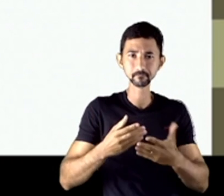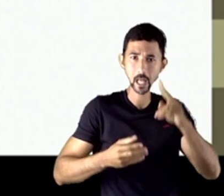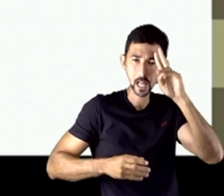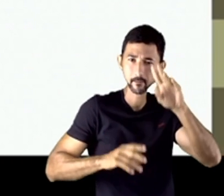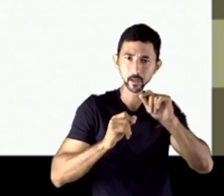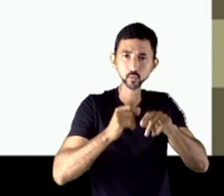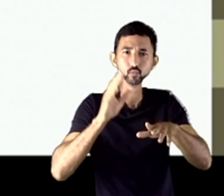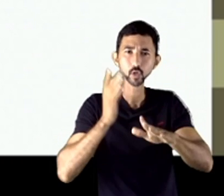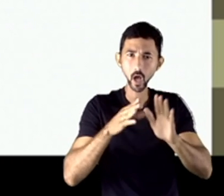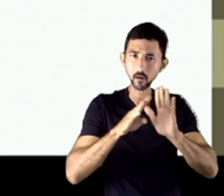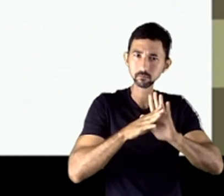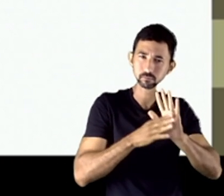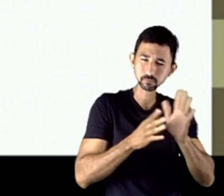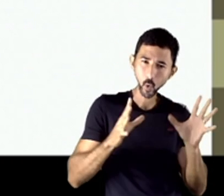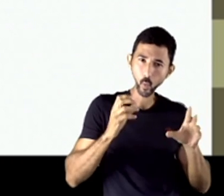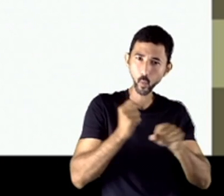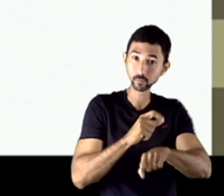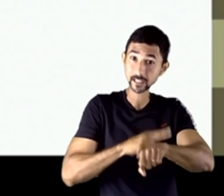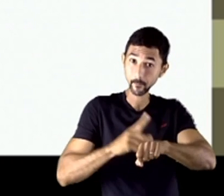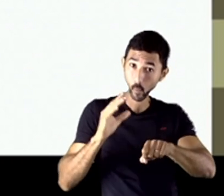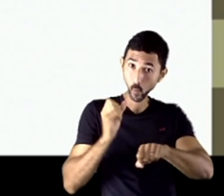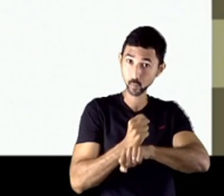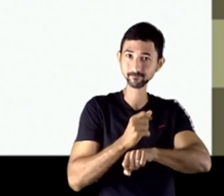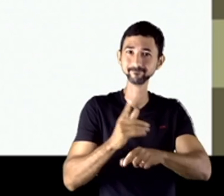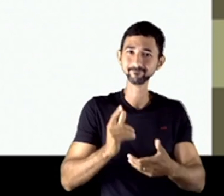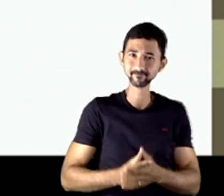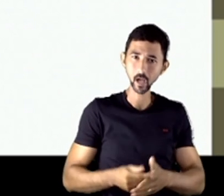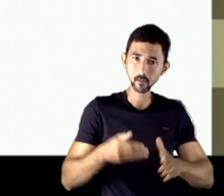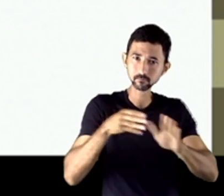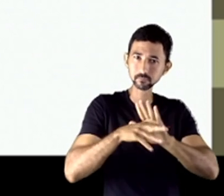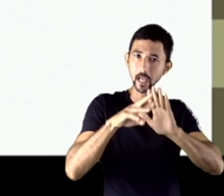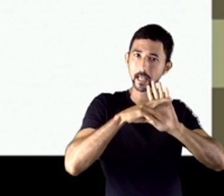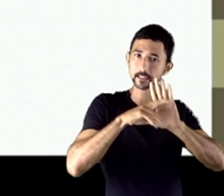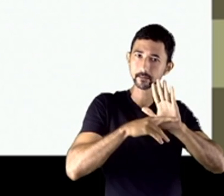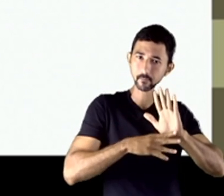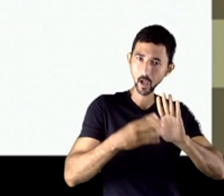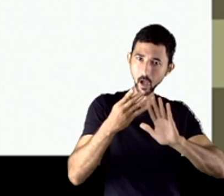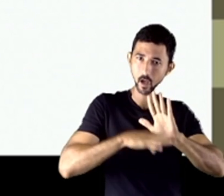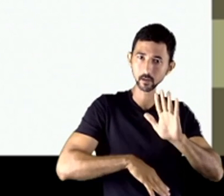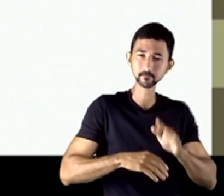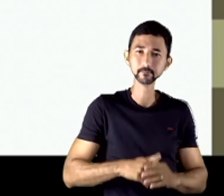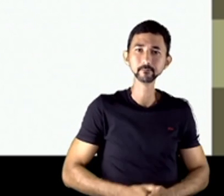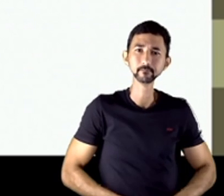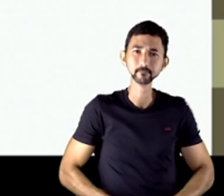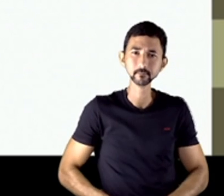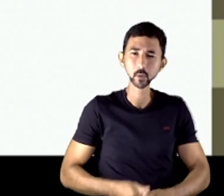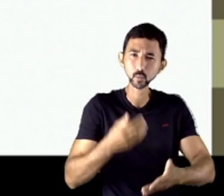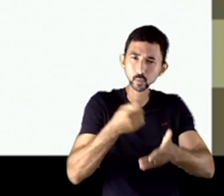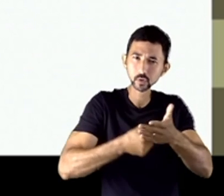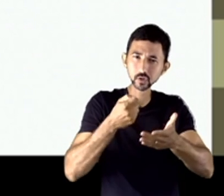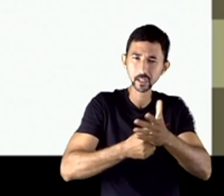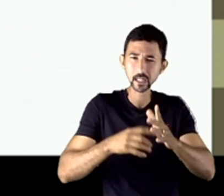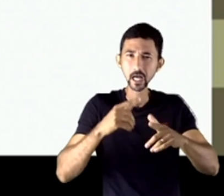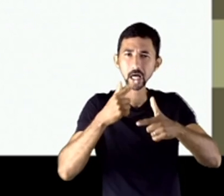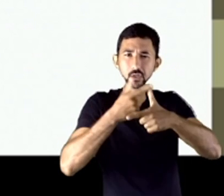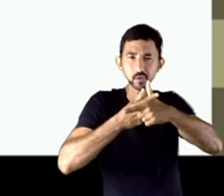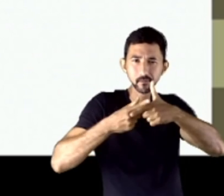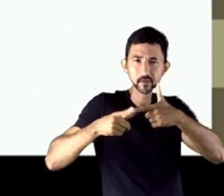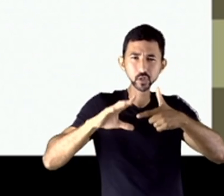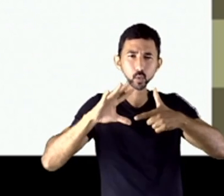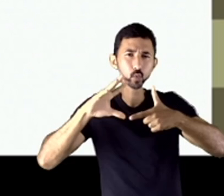já economizamos bastante tempo, tá? Só aplicando o critério de divisibilidade. Senão eu teria que testar e dividir